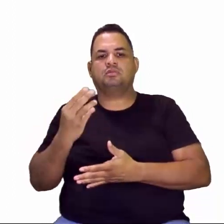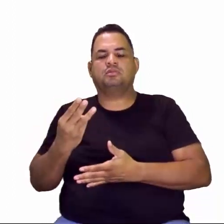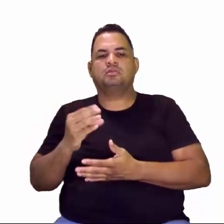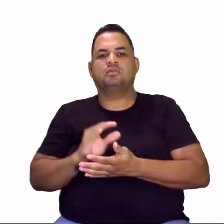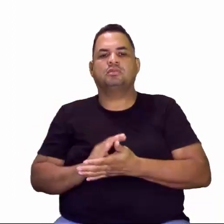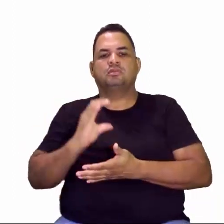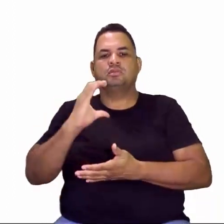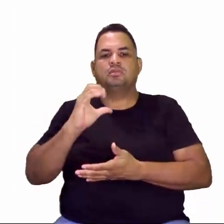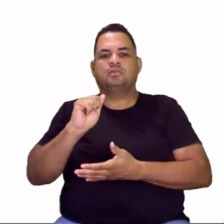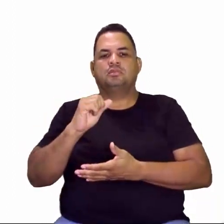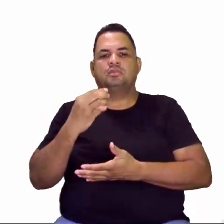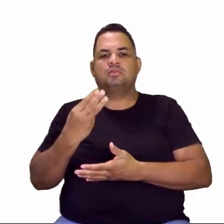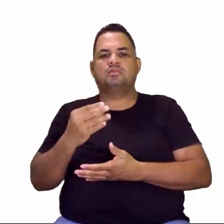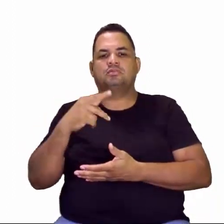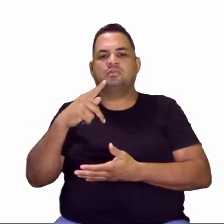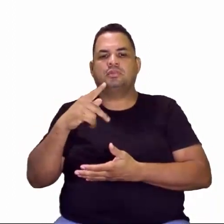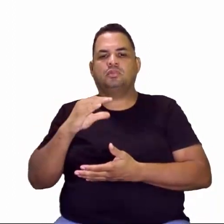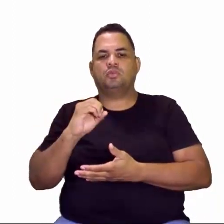KNO3,